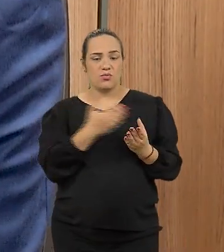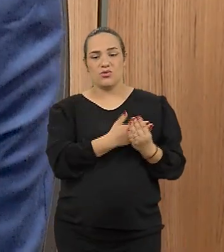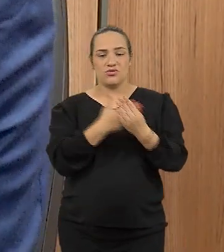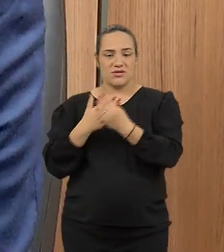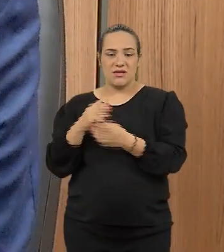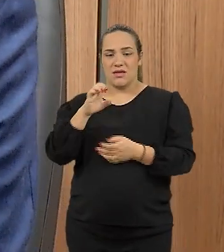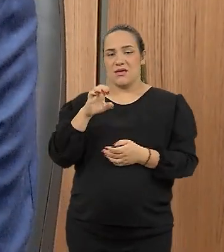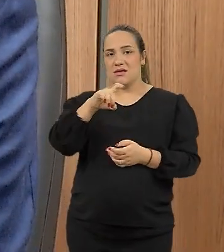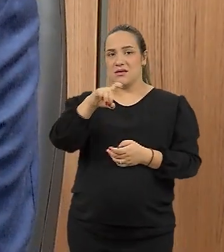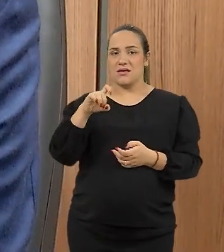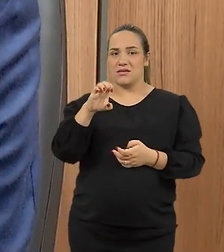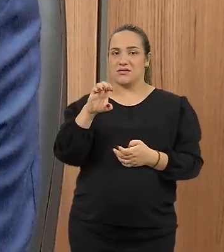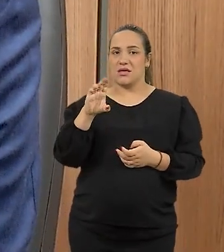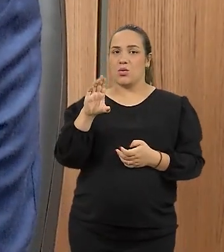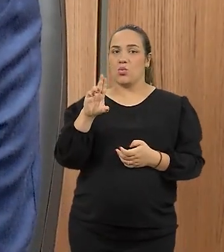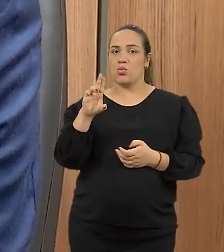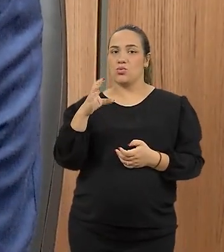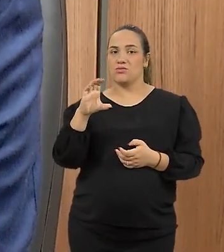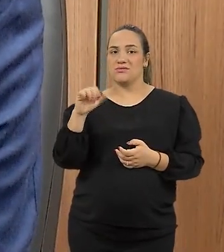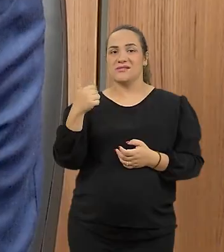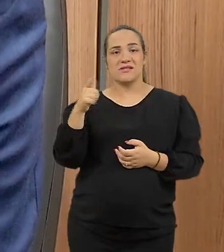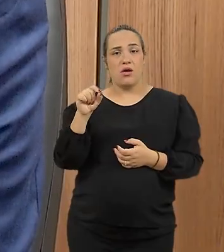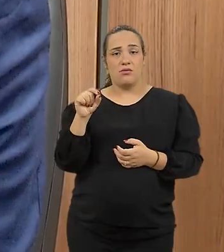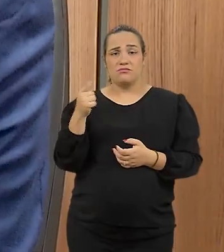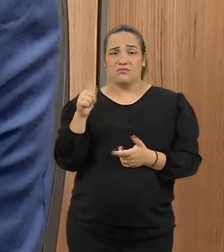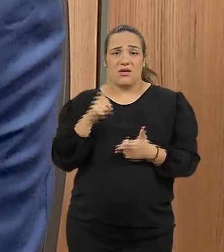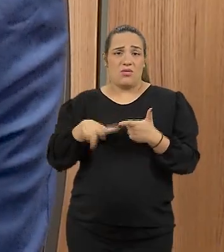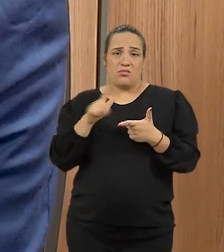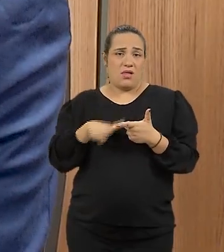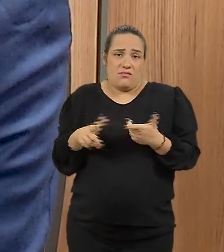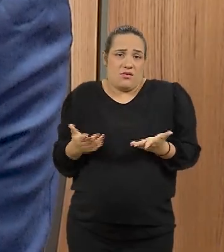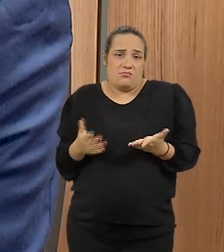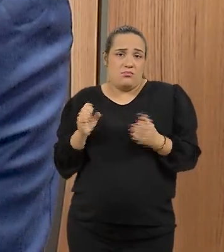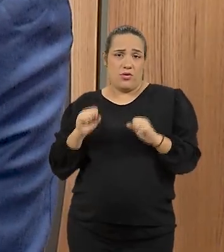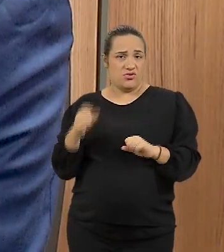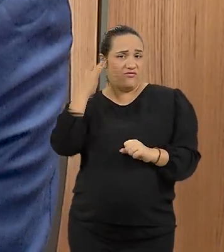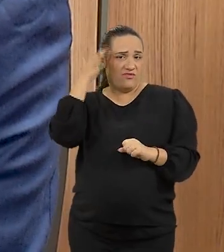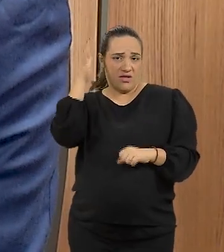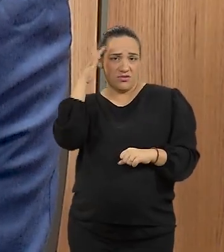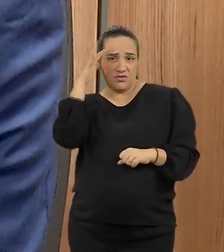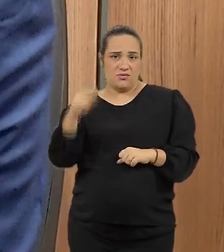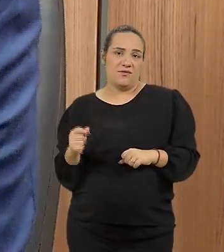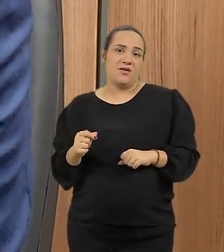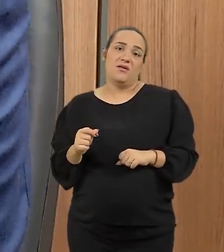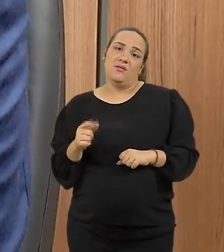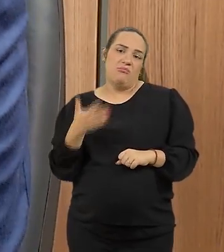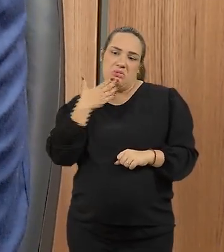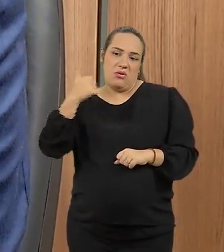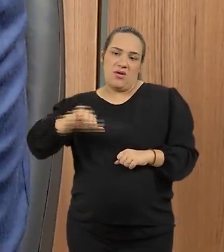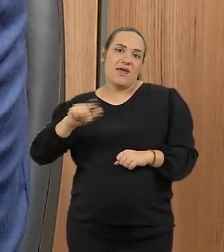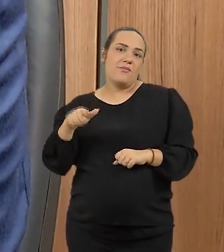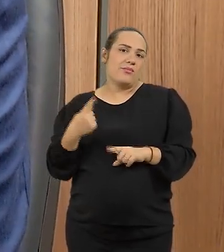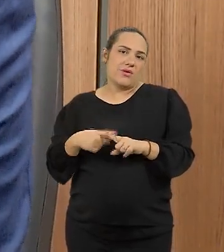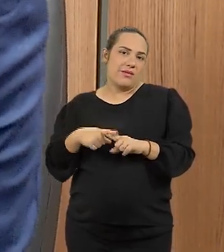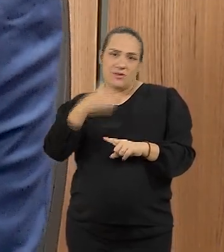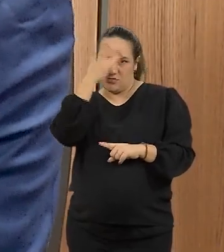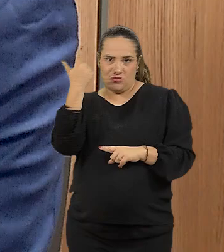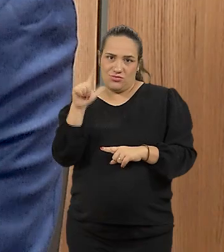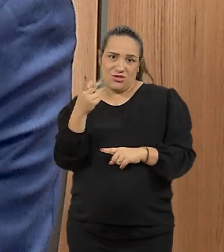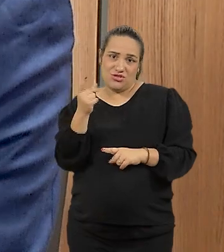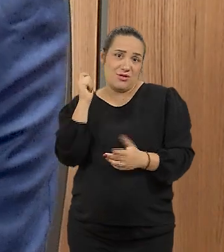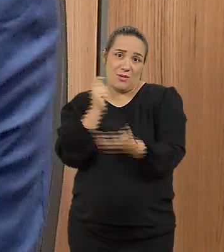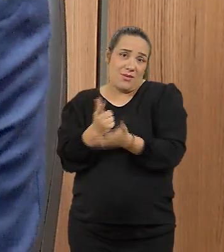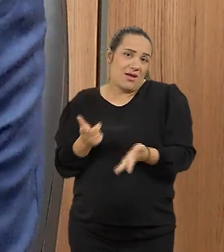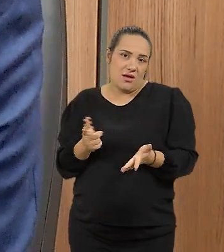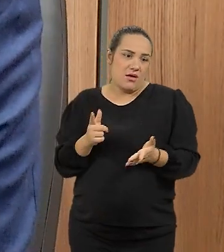execução não é um problema do judiciário, o judiciário não tem problema com o processo de execução. O que acontece é a insolvência civil das pessoas, é não